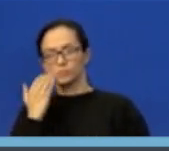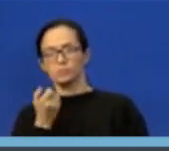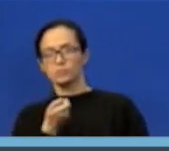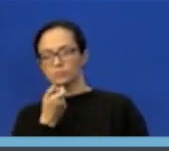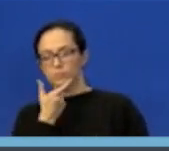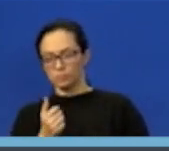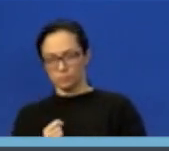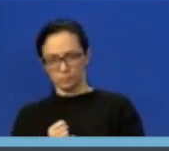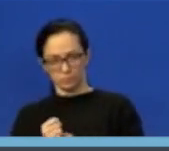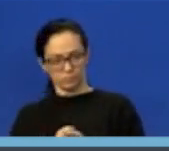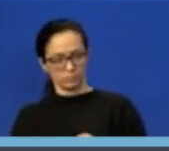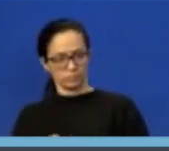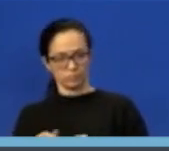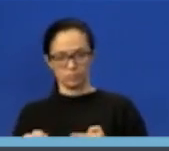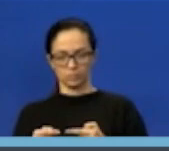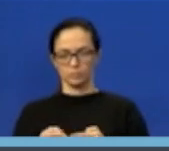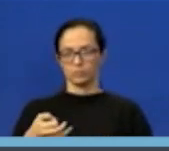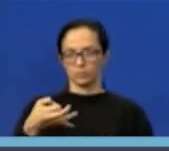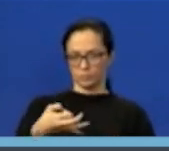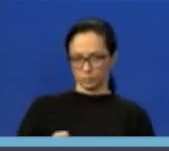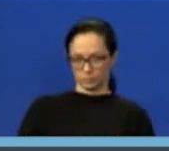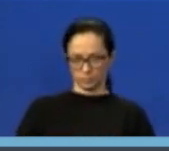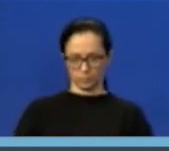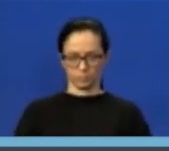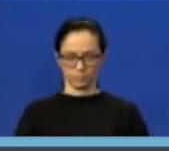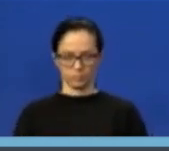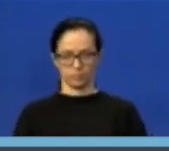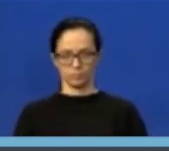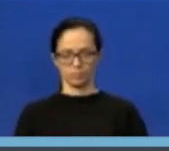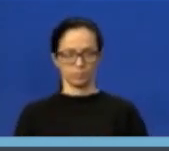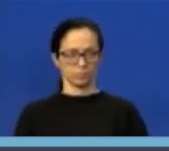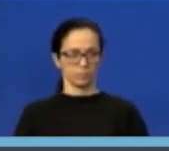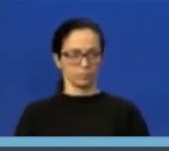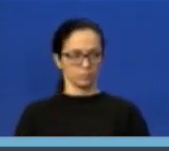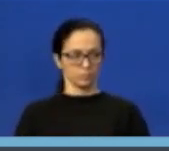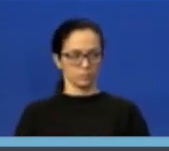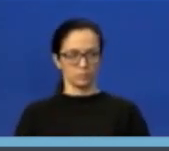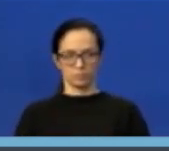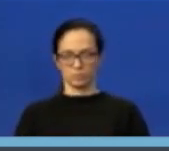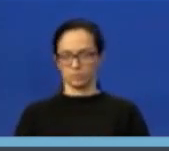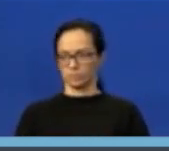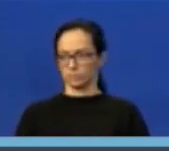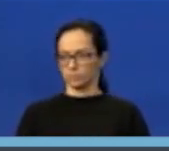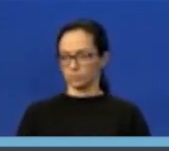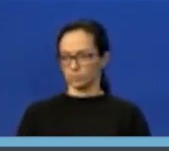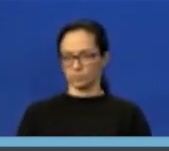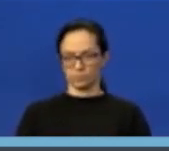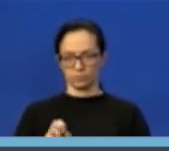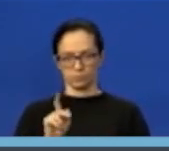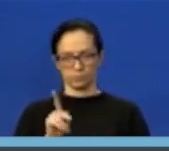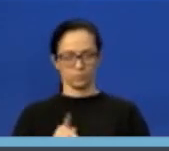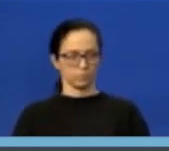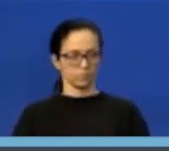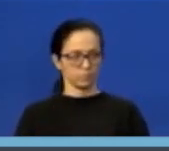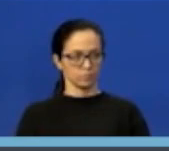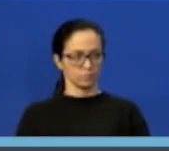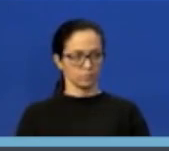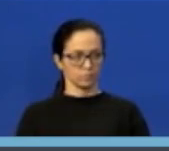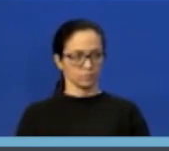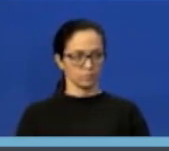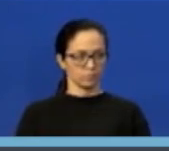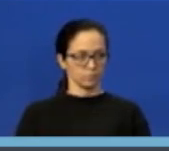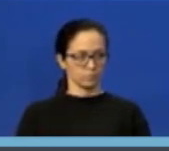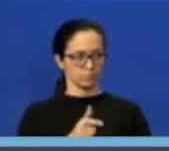ou a medicação ela seja adequada e específica para aquela determinada bactéria. Agora passando para um outro exame, que seria